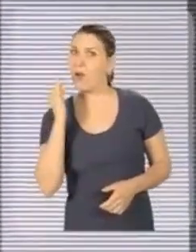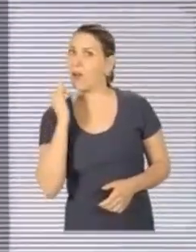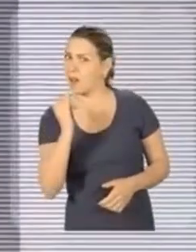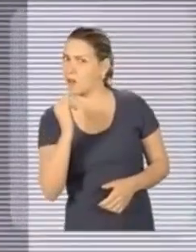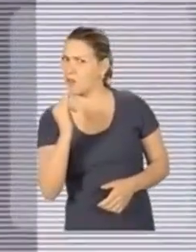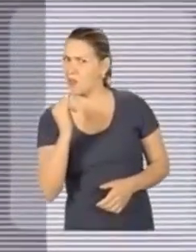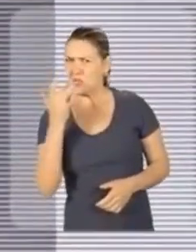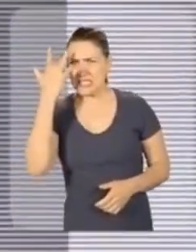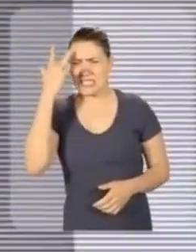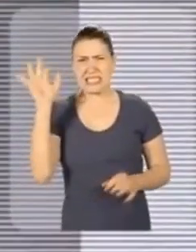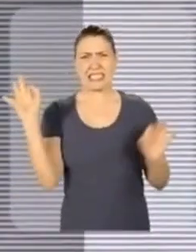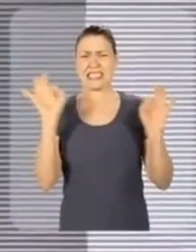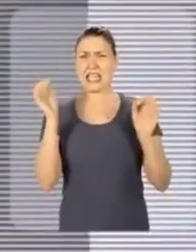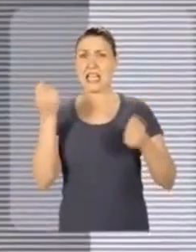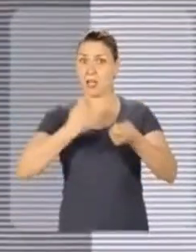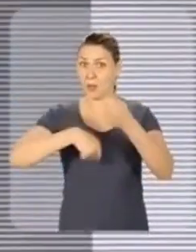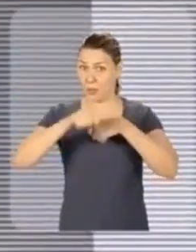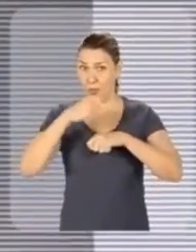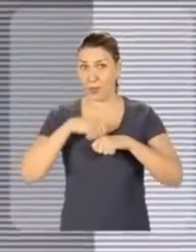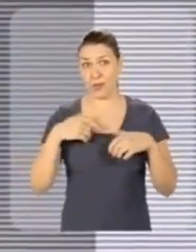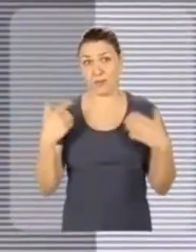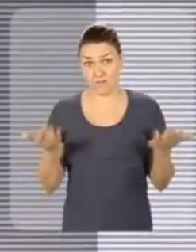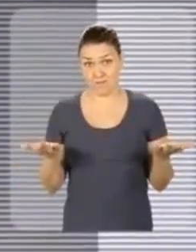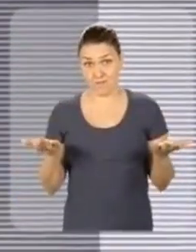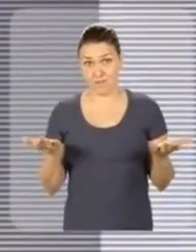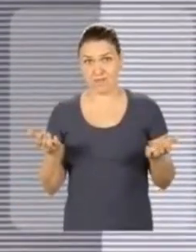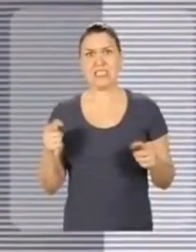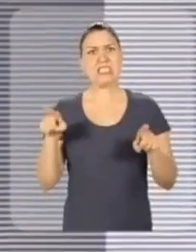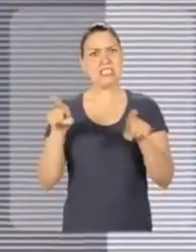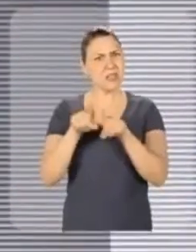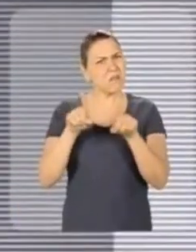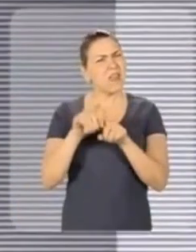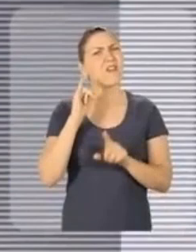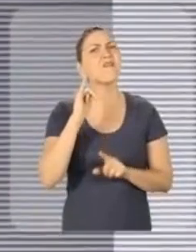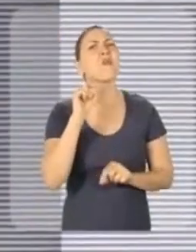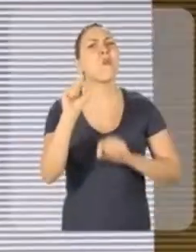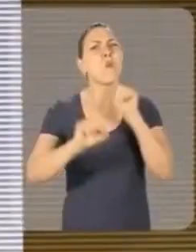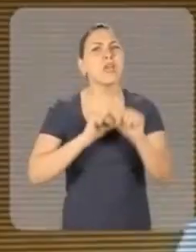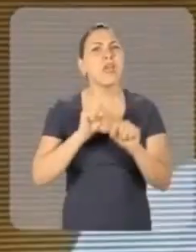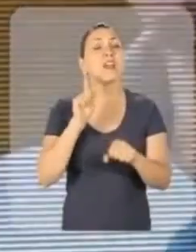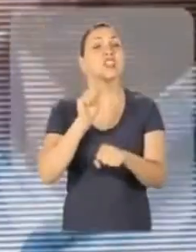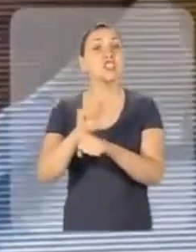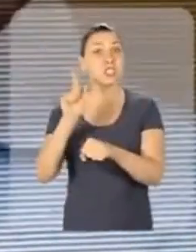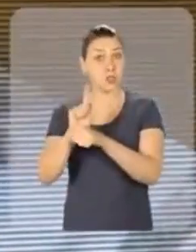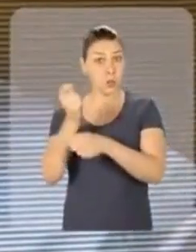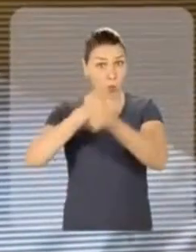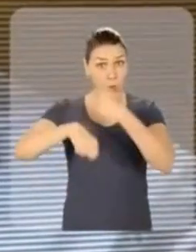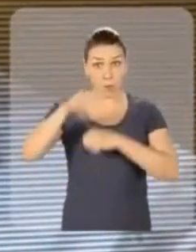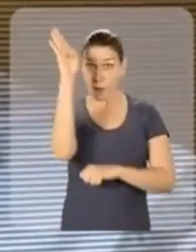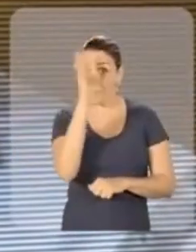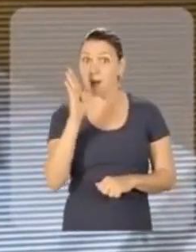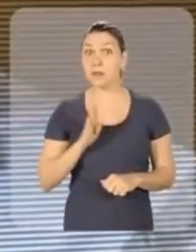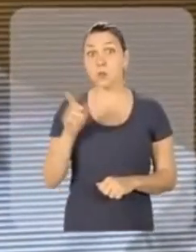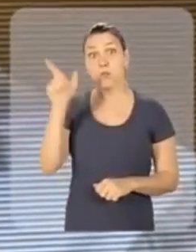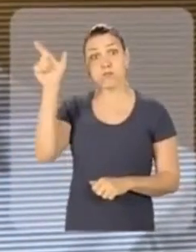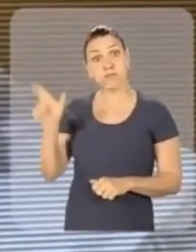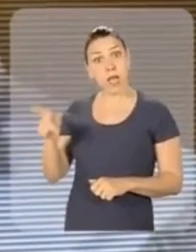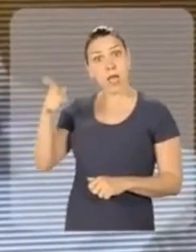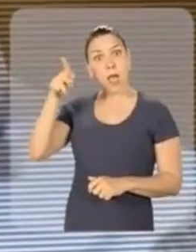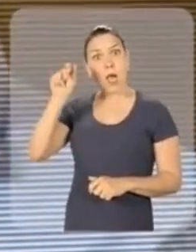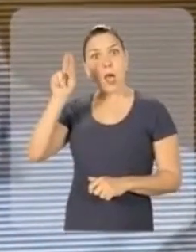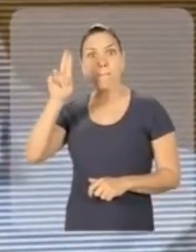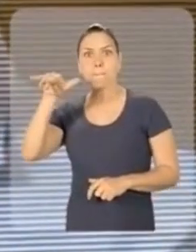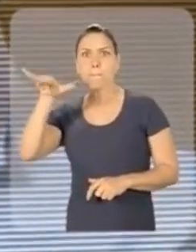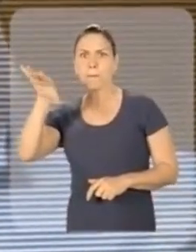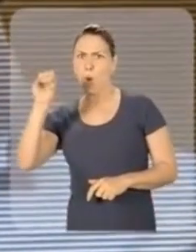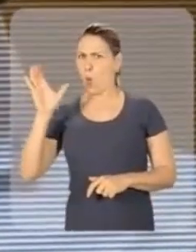Bolsonaro já disse: não entendo nada de economia. Ele também já disse que quem vai comandar a economia do Brasil é um banqueiro